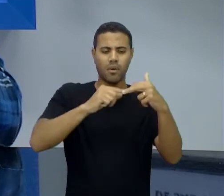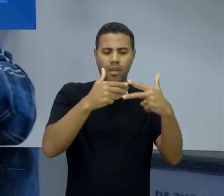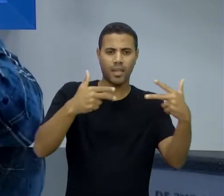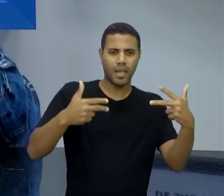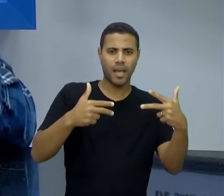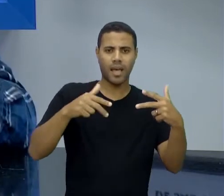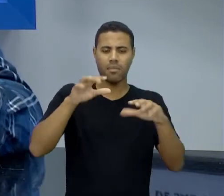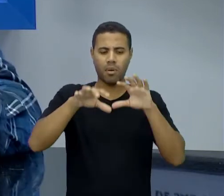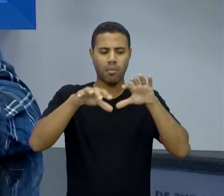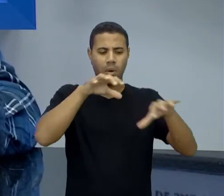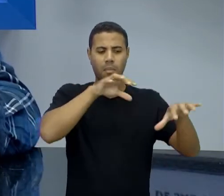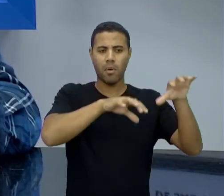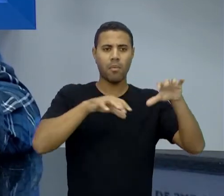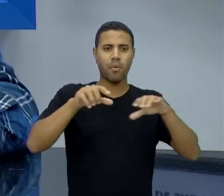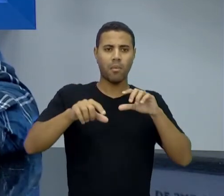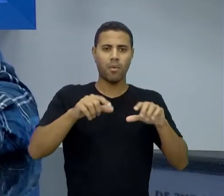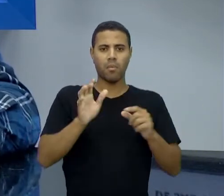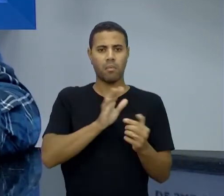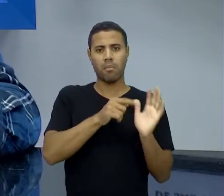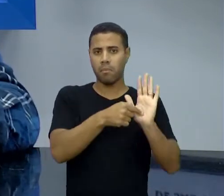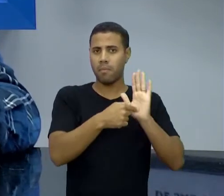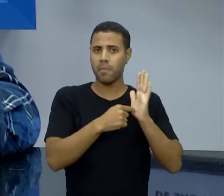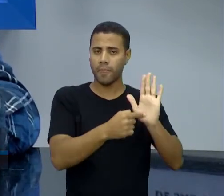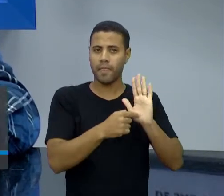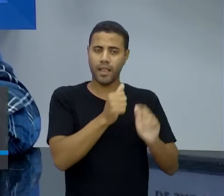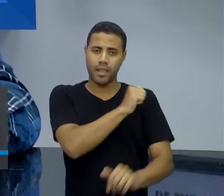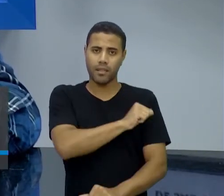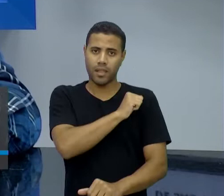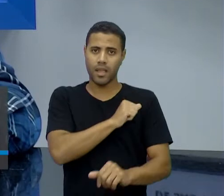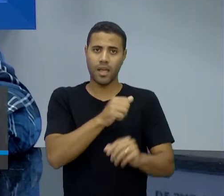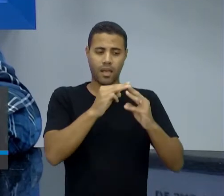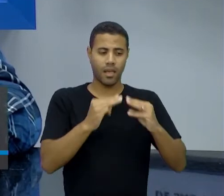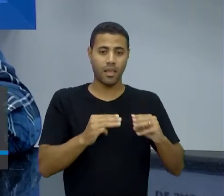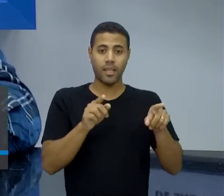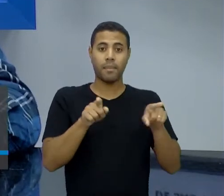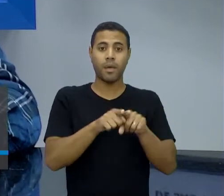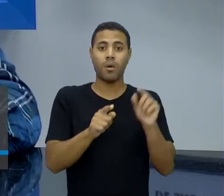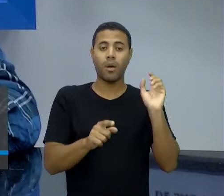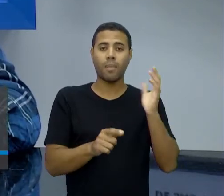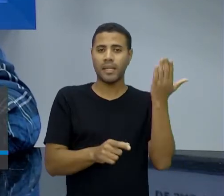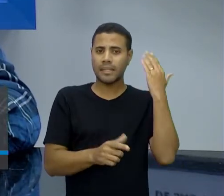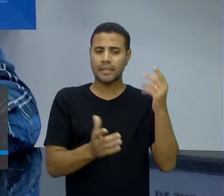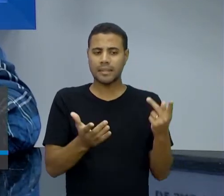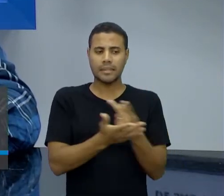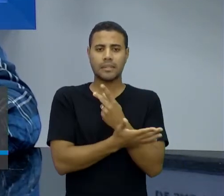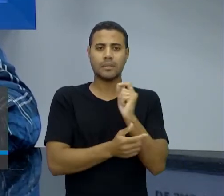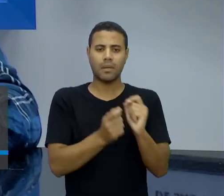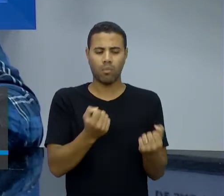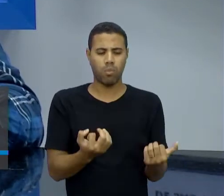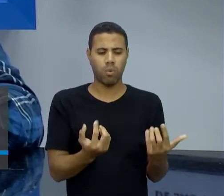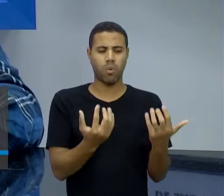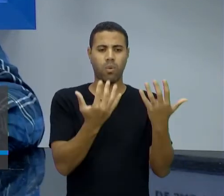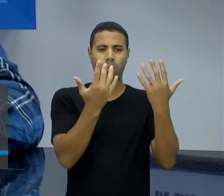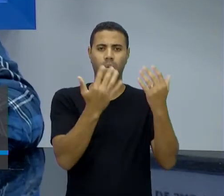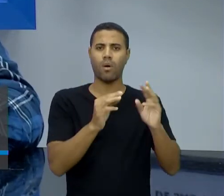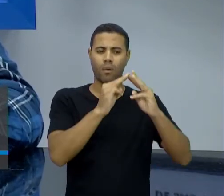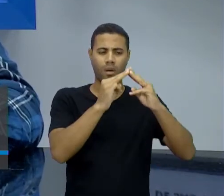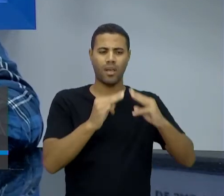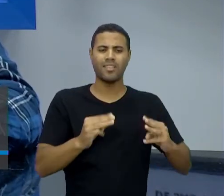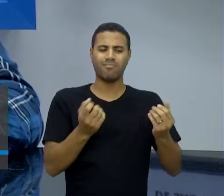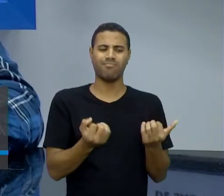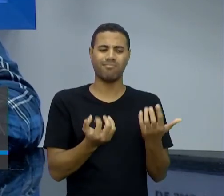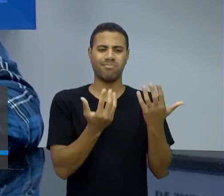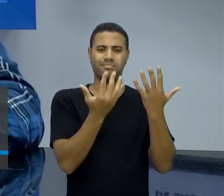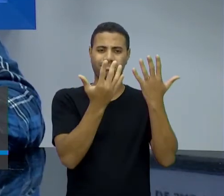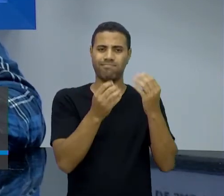né? Os itens que ficavam em exposição. E falamos sobre a tragédia, né, que foi o incêndio que aconteceu no museu, beleza?